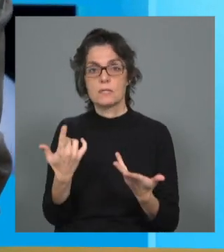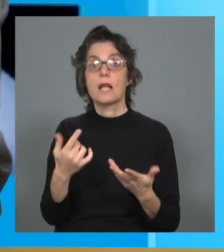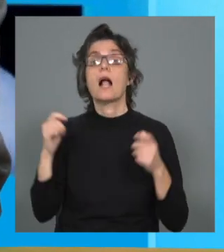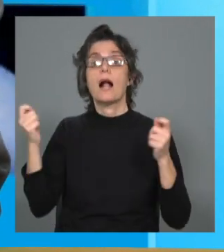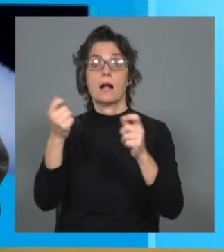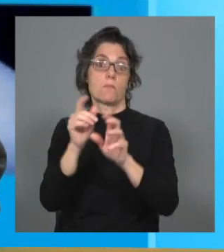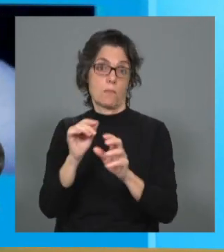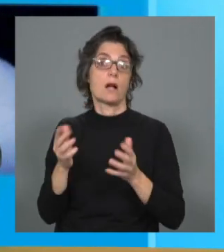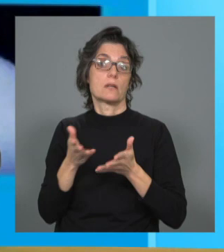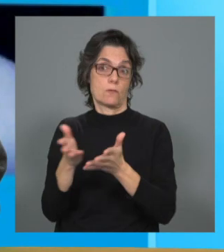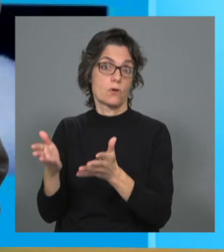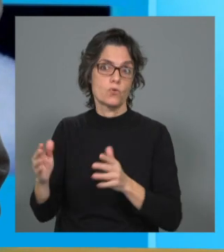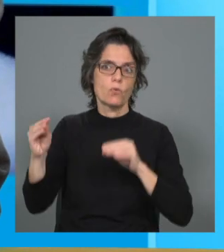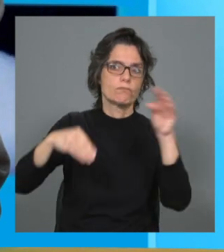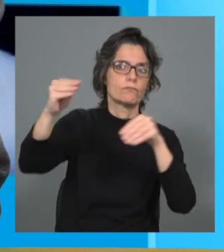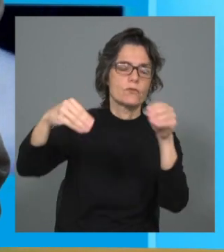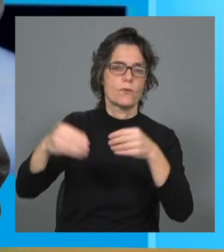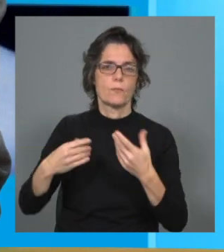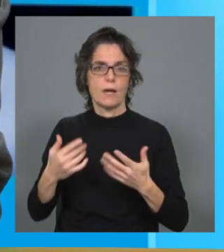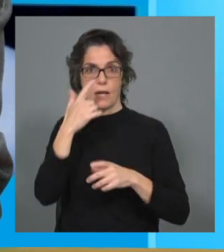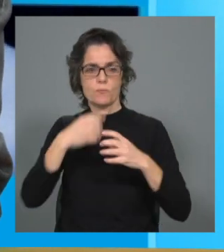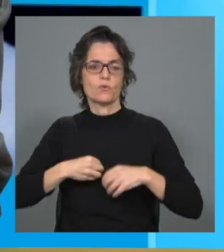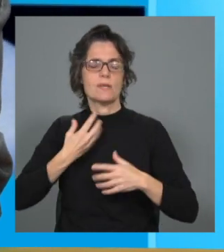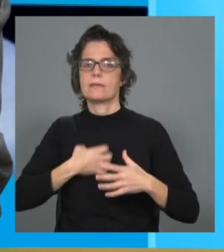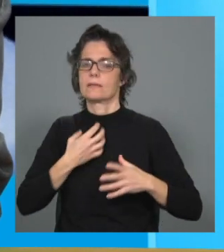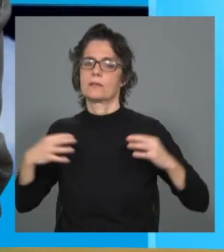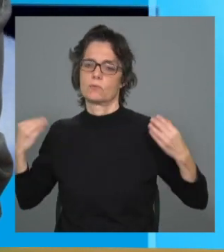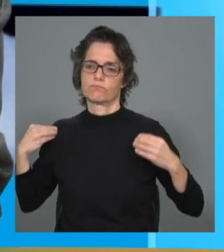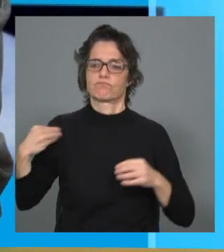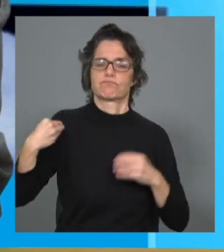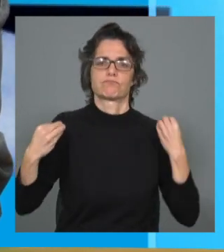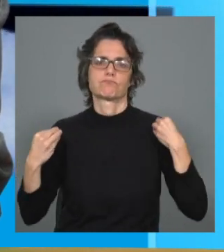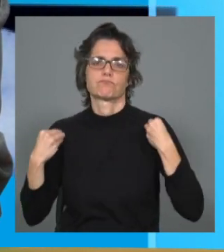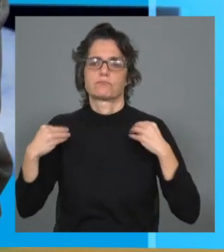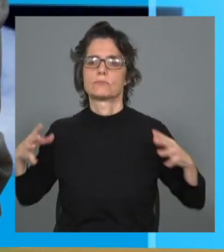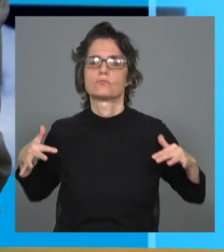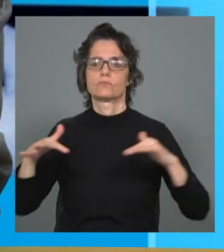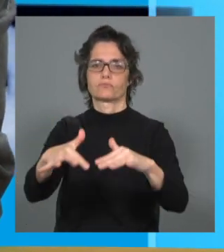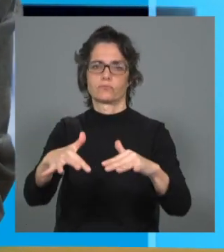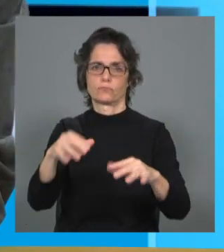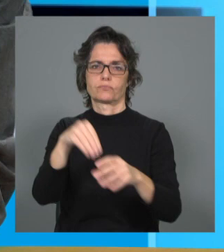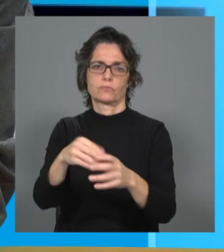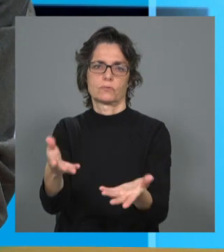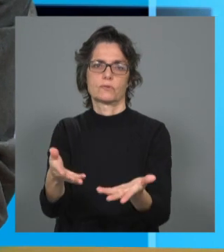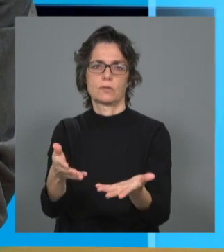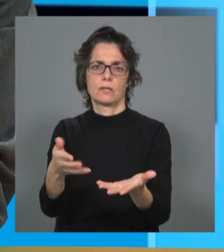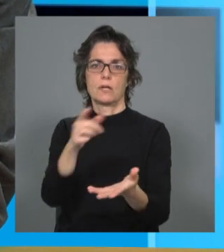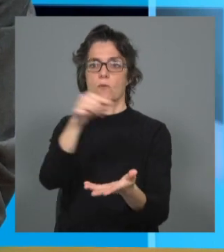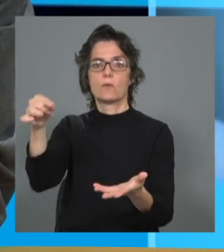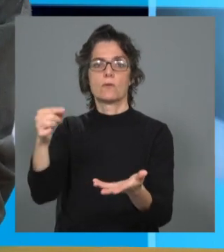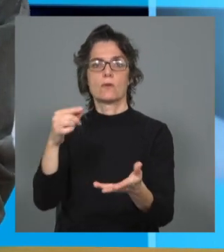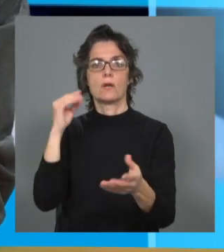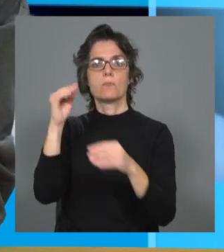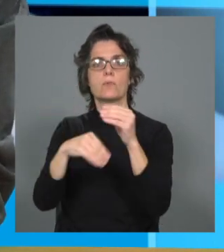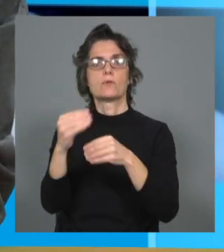ajudado e houve uma mobilização cívica que é de saudar, porque nas últimas eleições o resultado é obviamente legítimo, mas